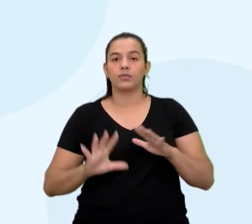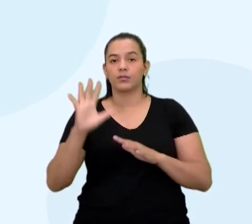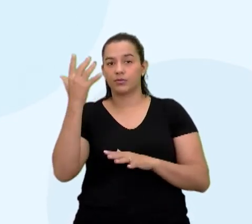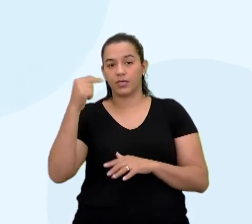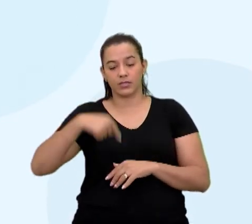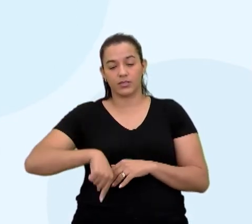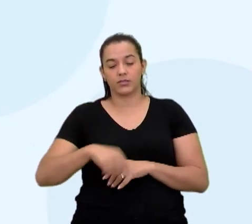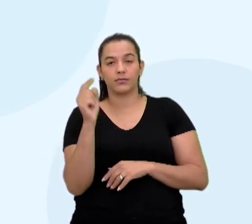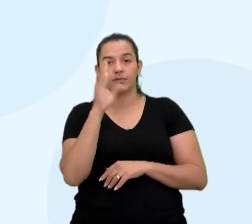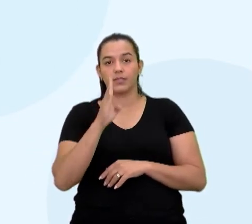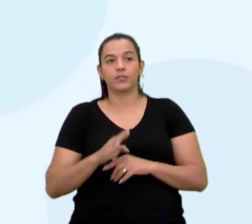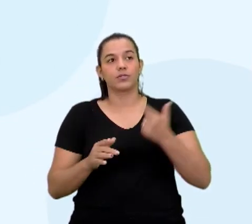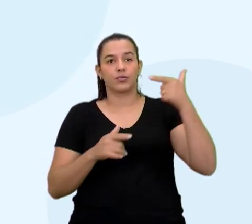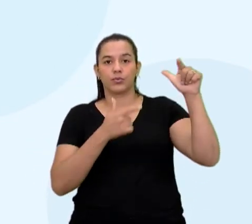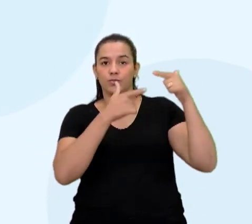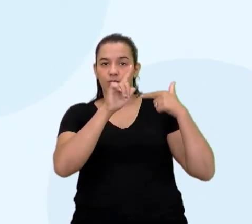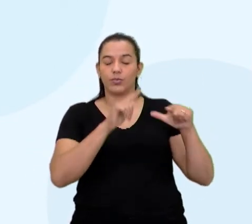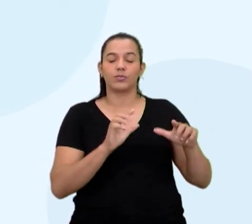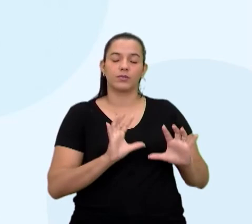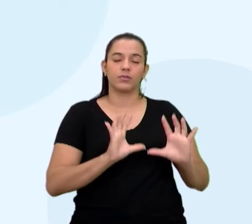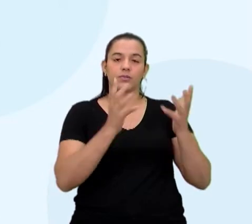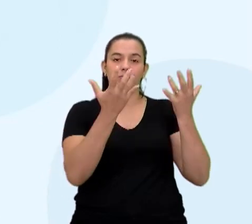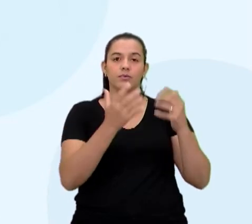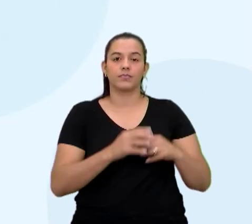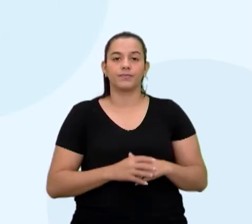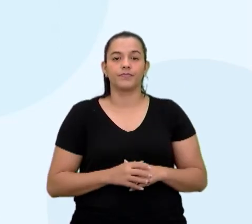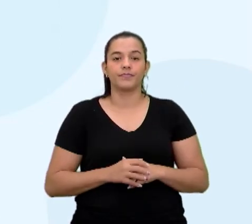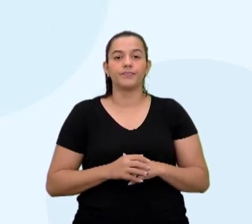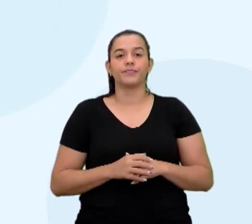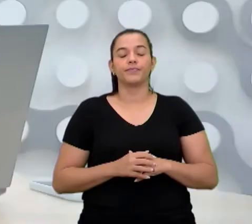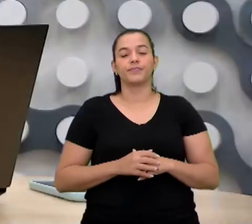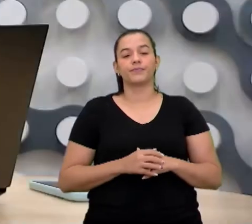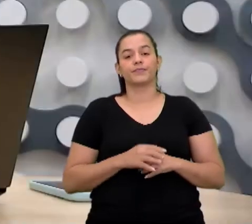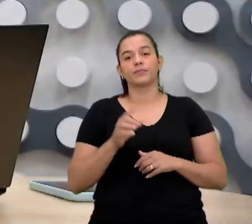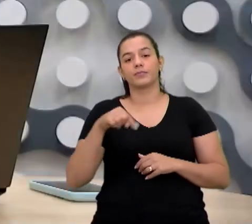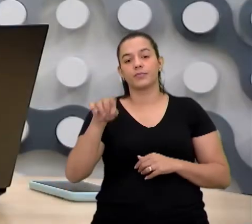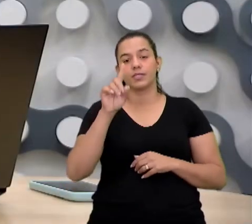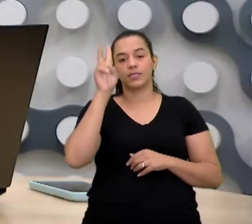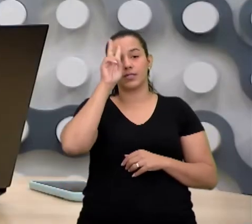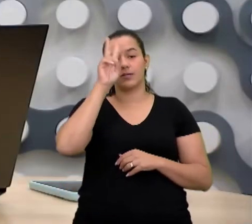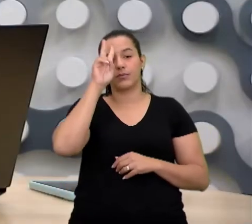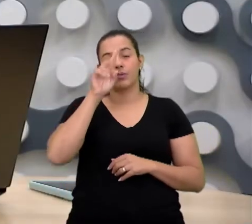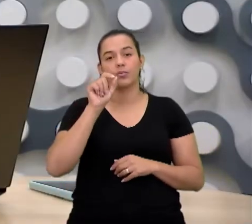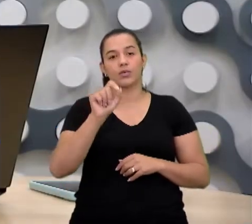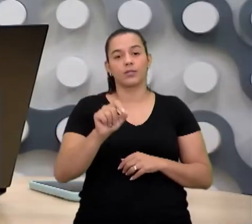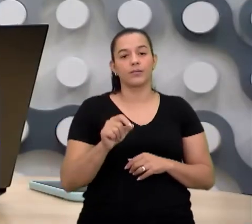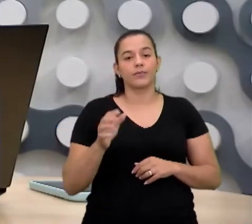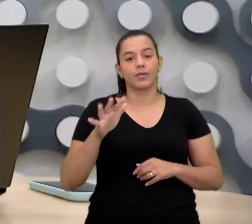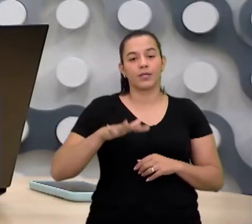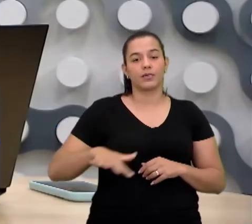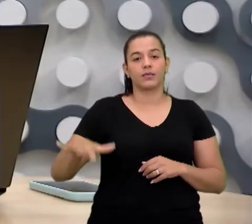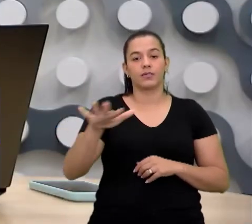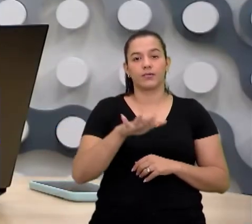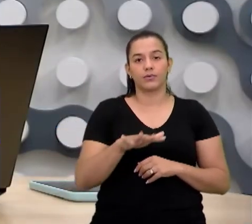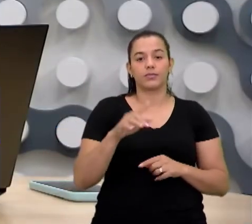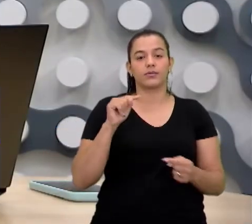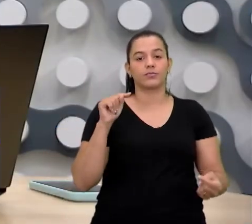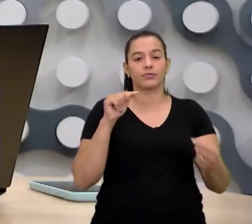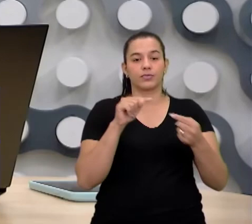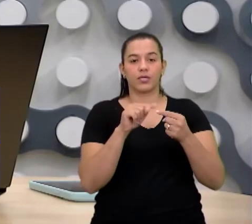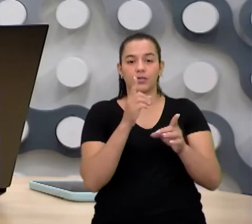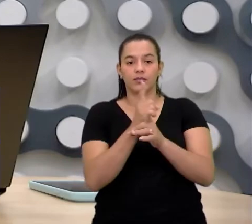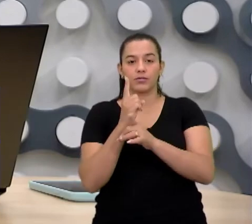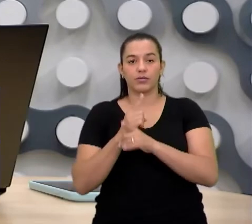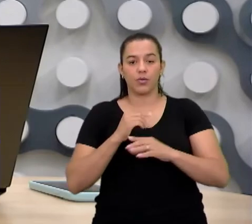gente viu aí na orogênese, tá certo? E aí, logicamente, lembrando, né, ela não está numa região onde há